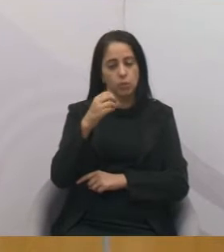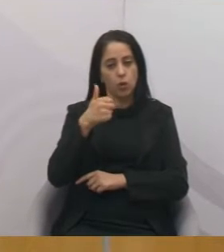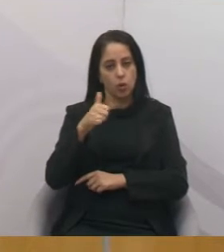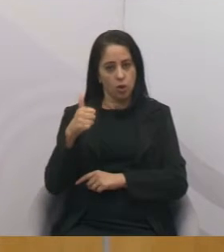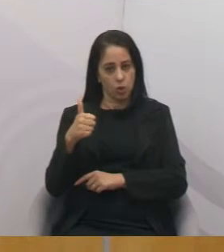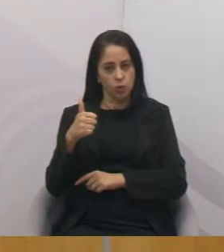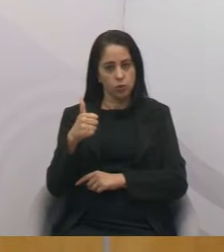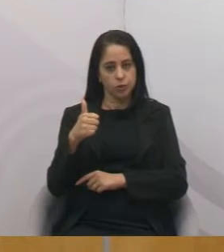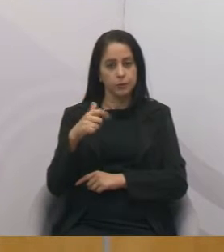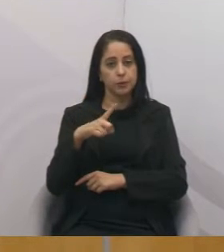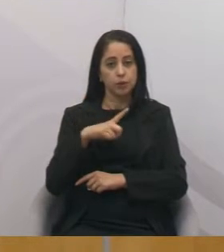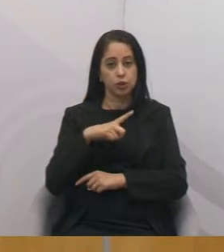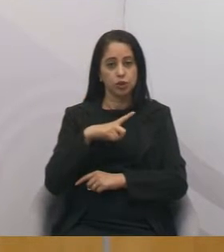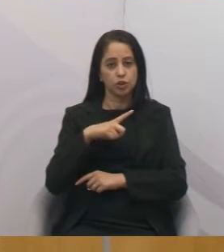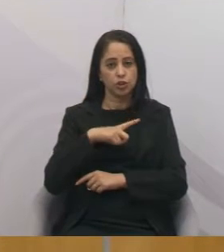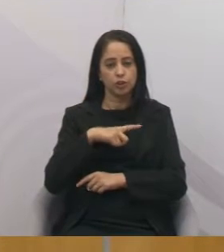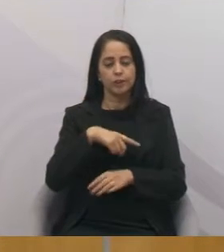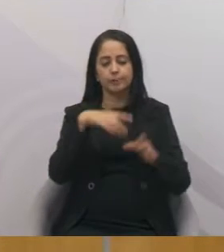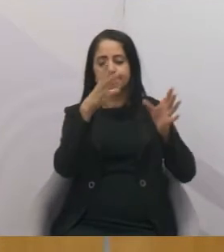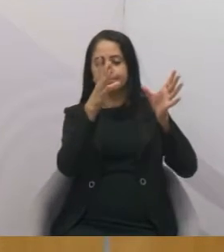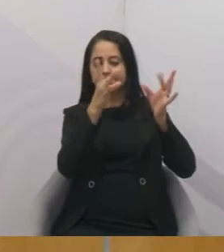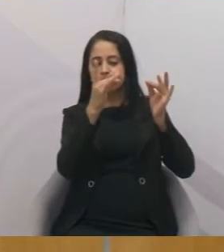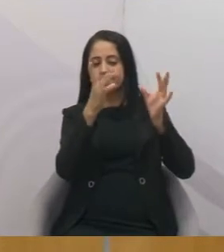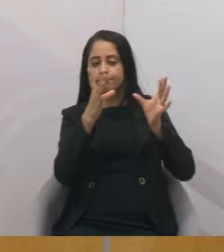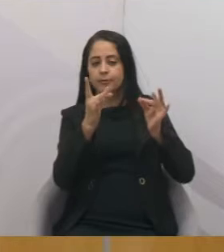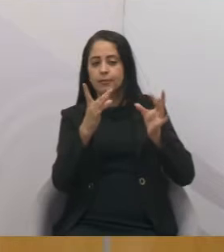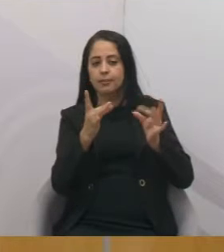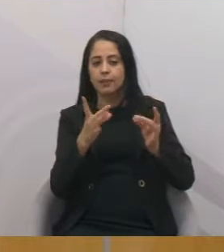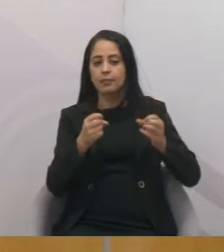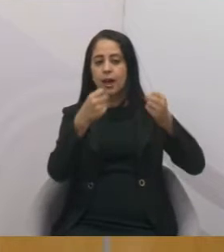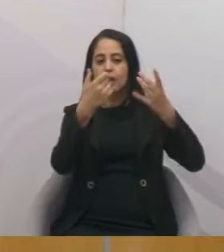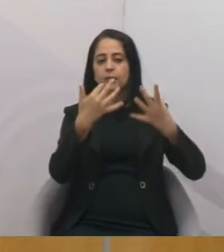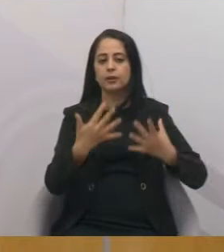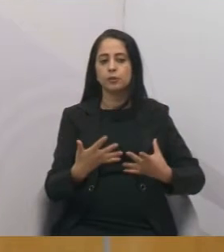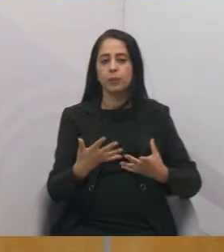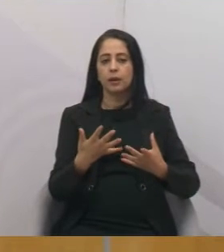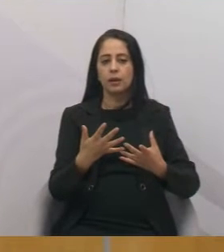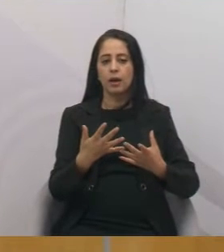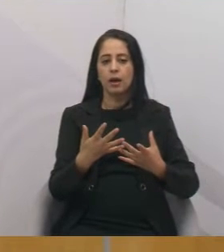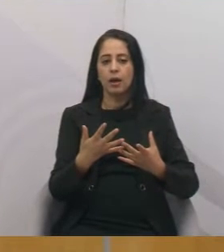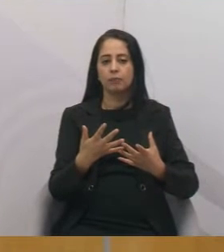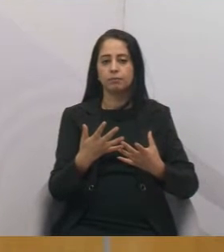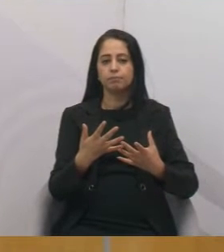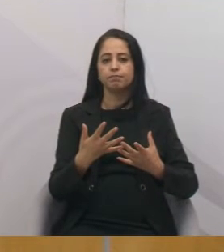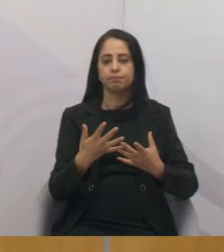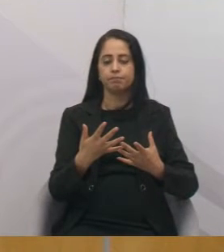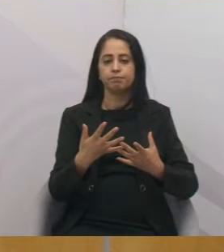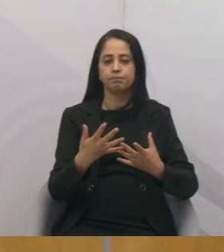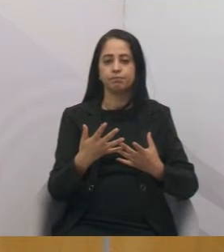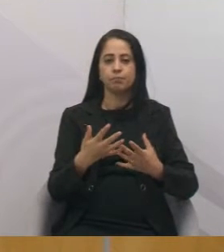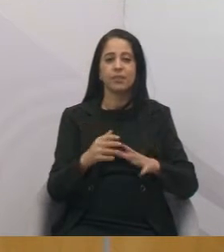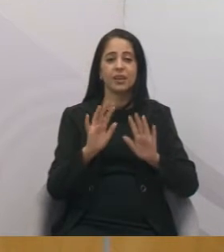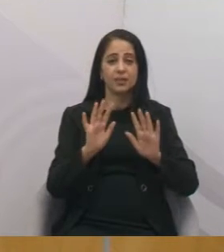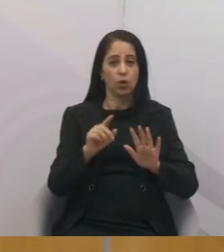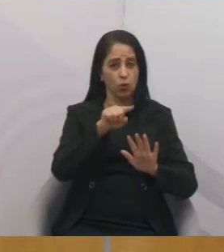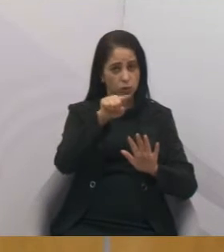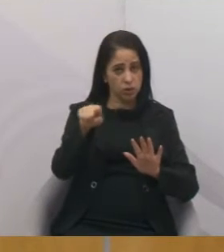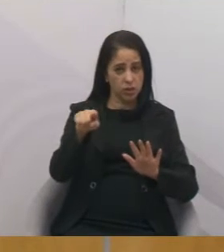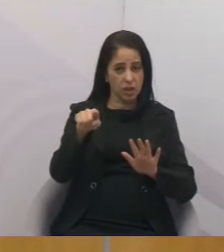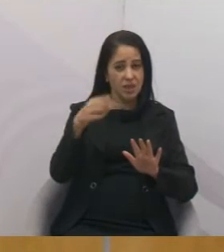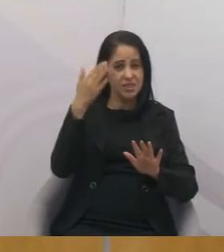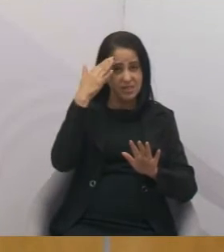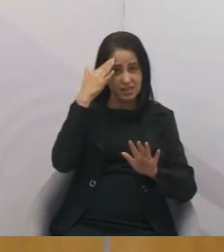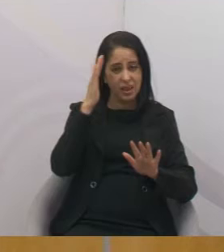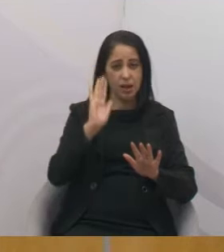um detalhamento sobre as competências. E vocês ouviram, muitas pessoas que estão nos acompanhando em casa, a